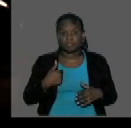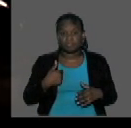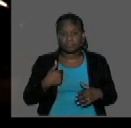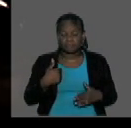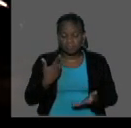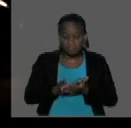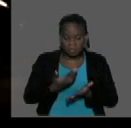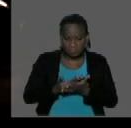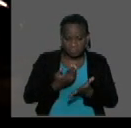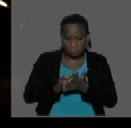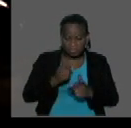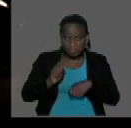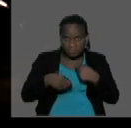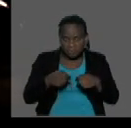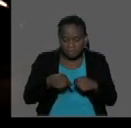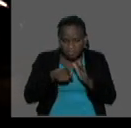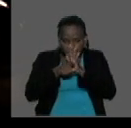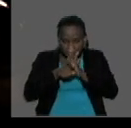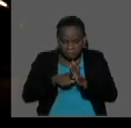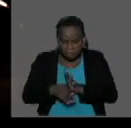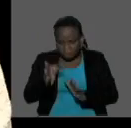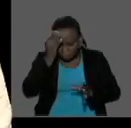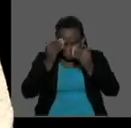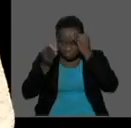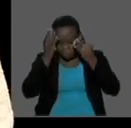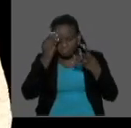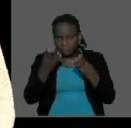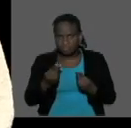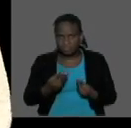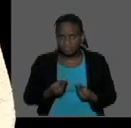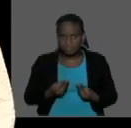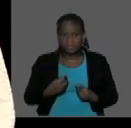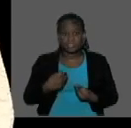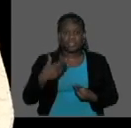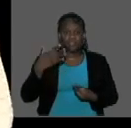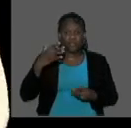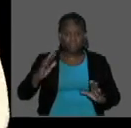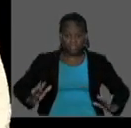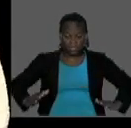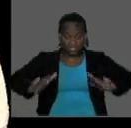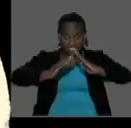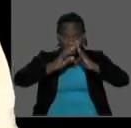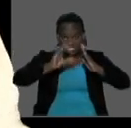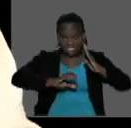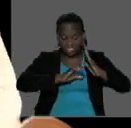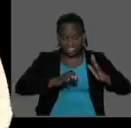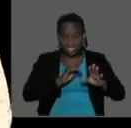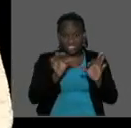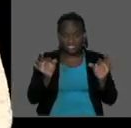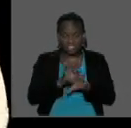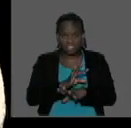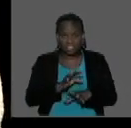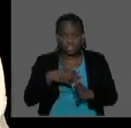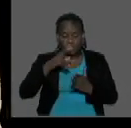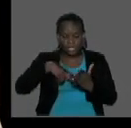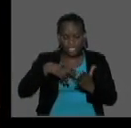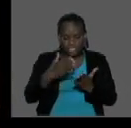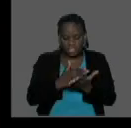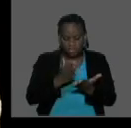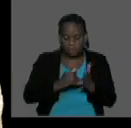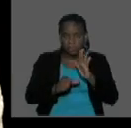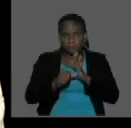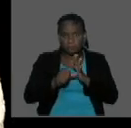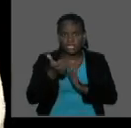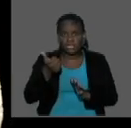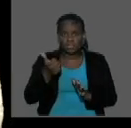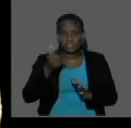me apetrechei o suficiente. Eu saio do mosteiro. Quando eu leio a primeira